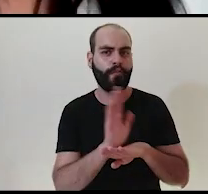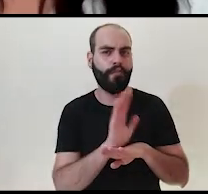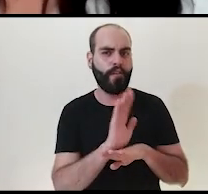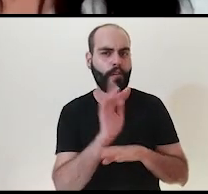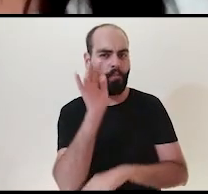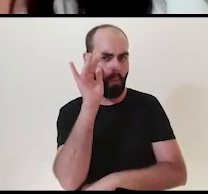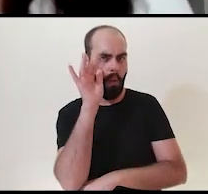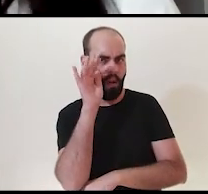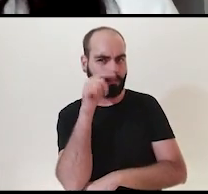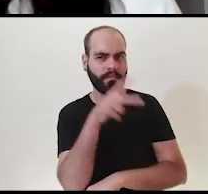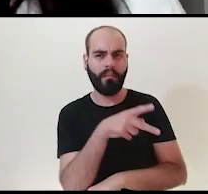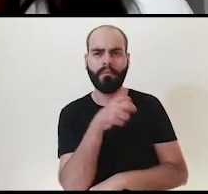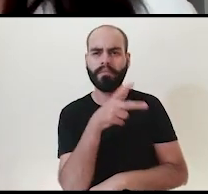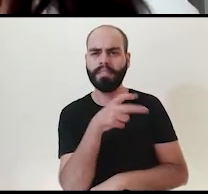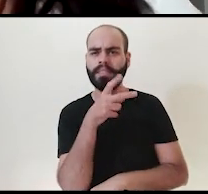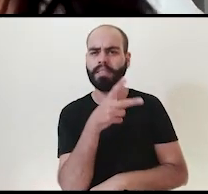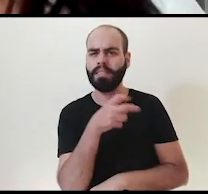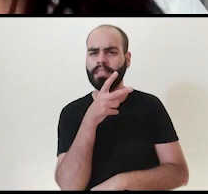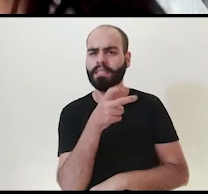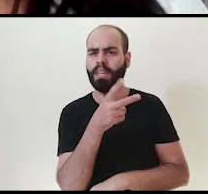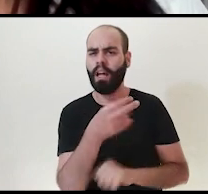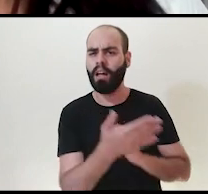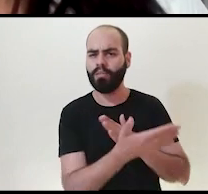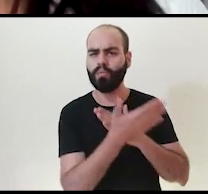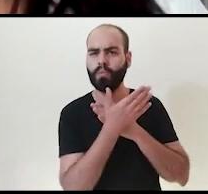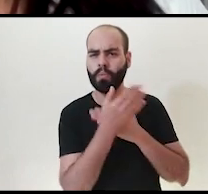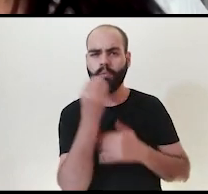tanto Sim. fotograficamente e.